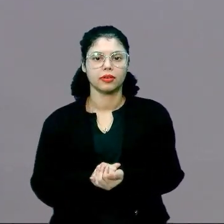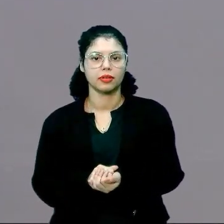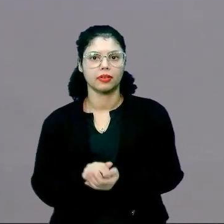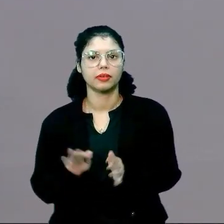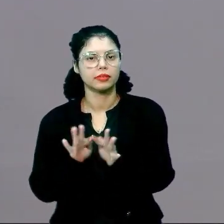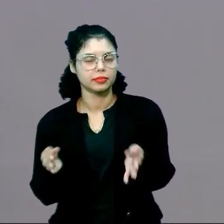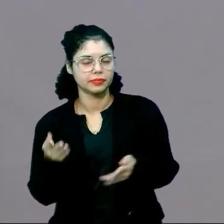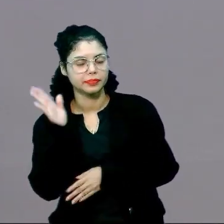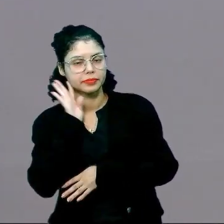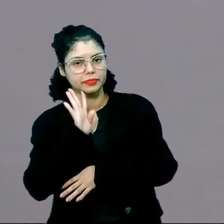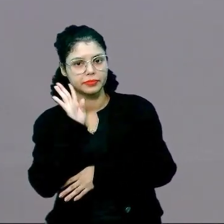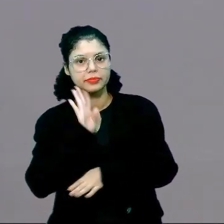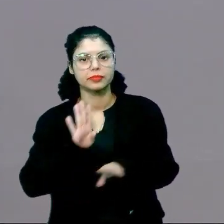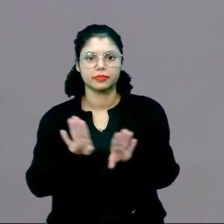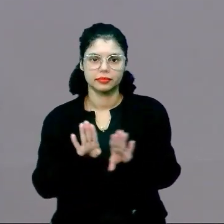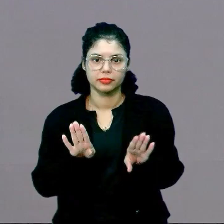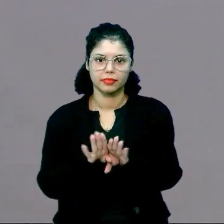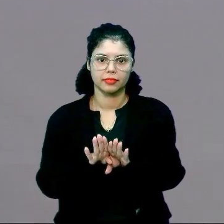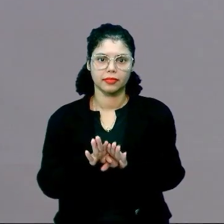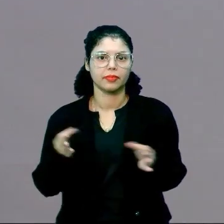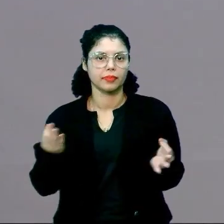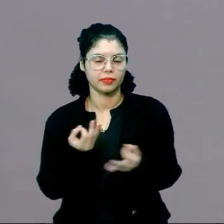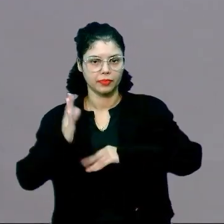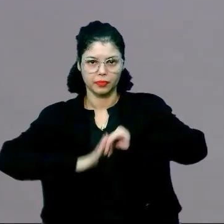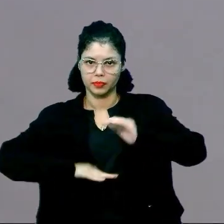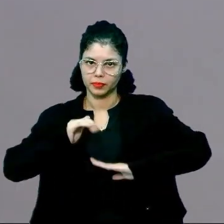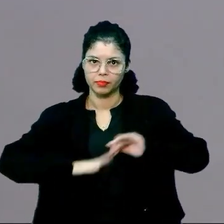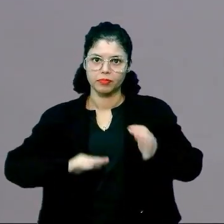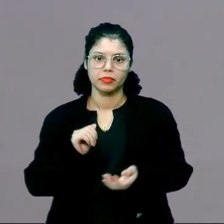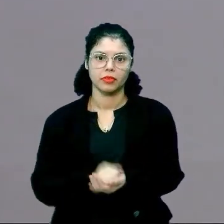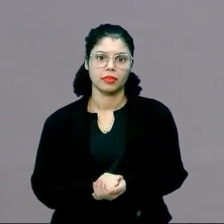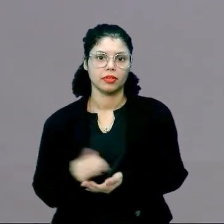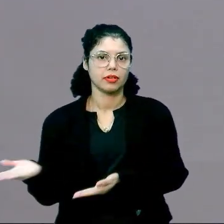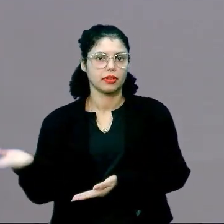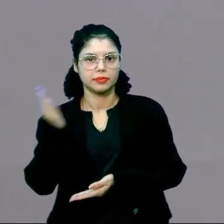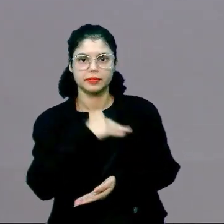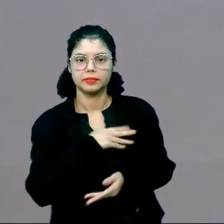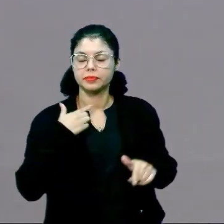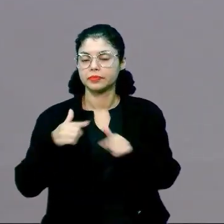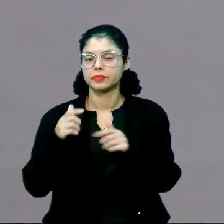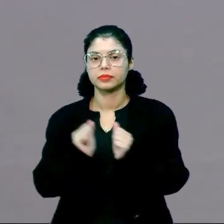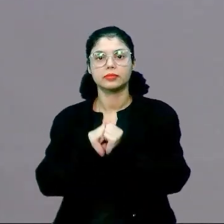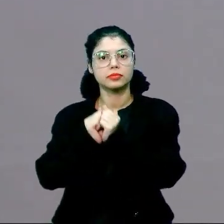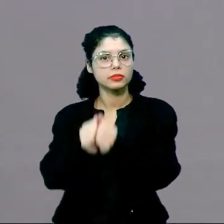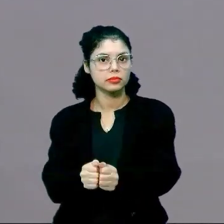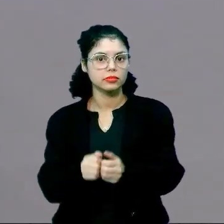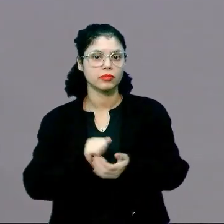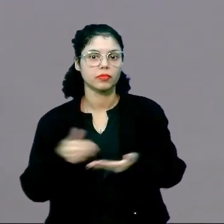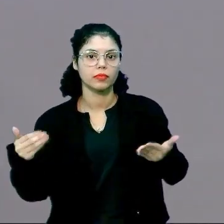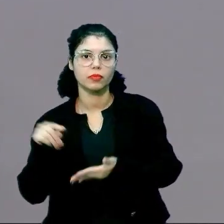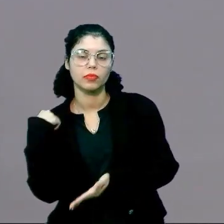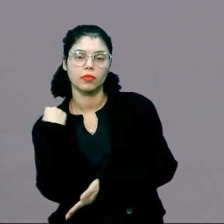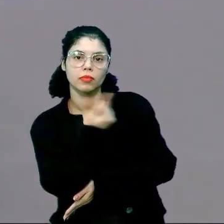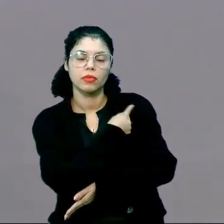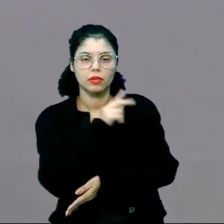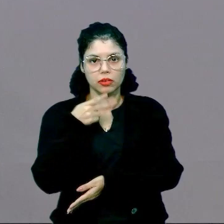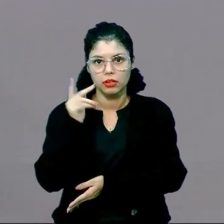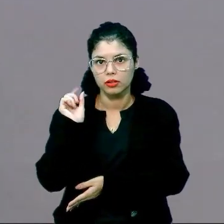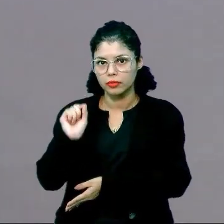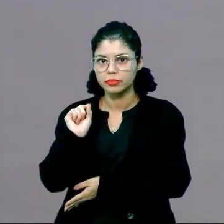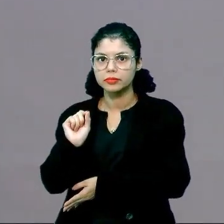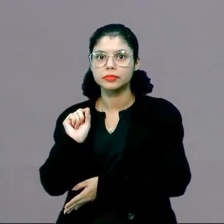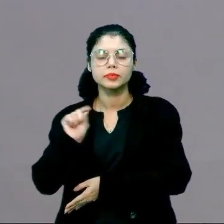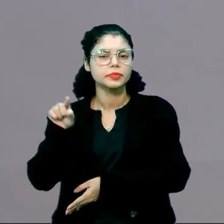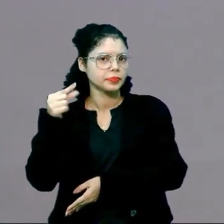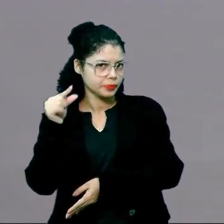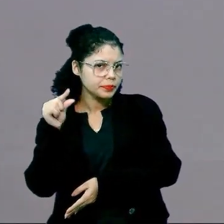bem simpática e uma competentíssima profissional. Então vamos trabalhar e hoje nós vamos falar